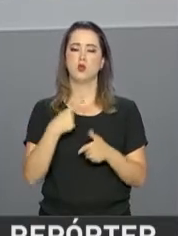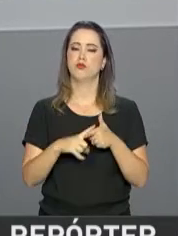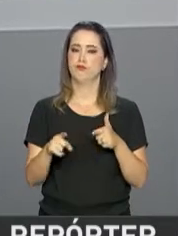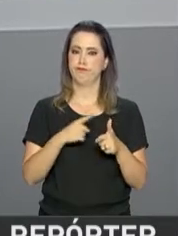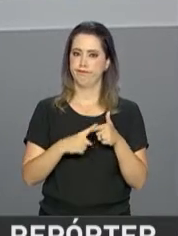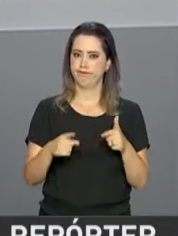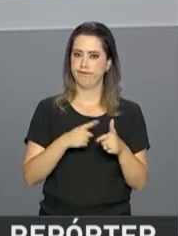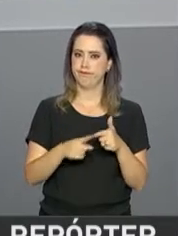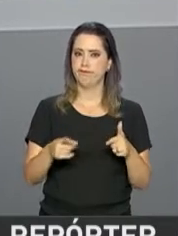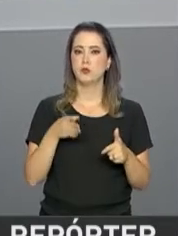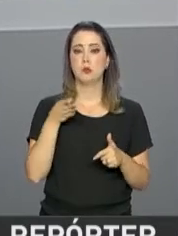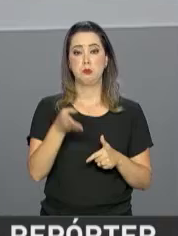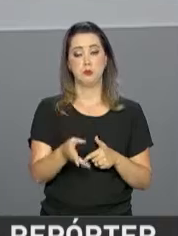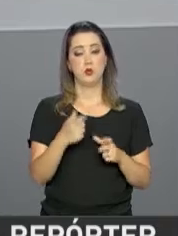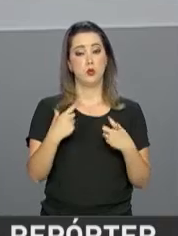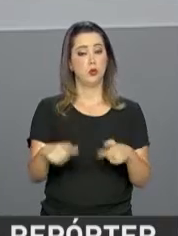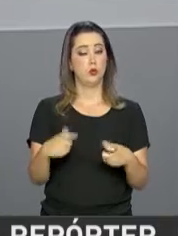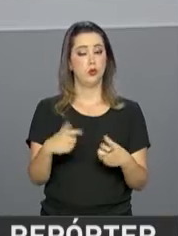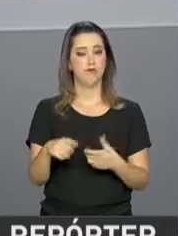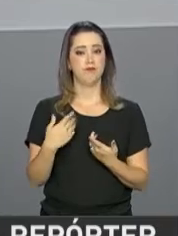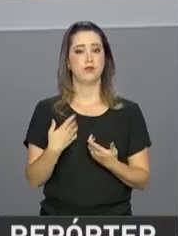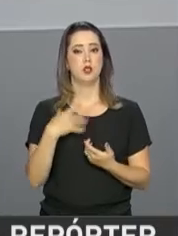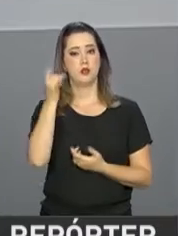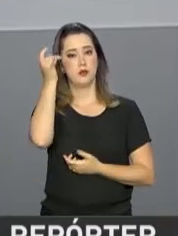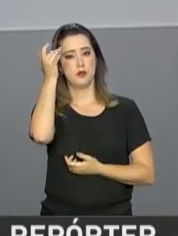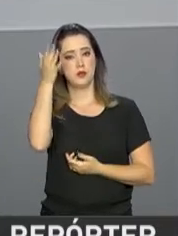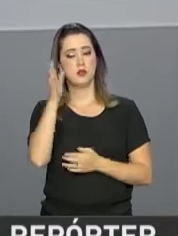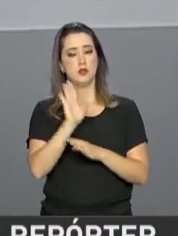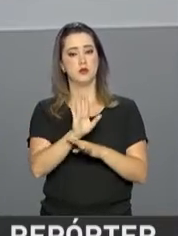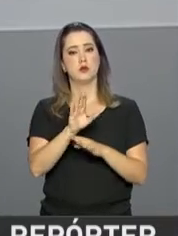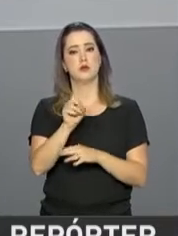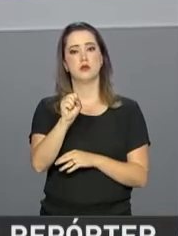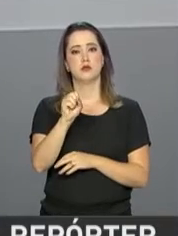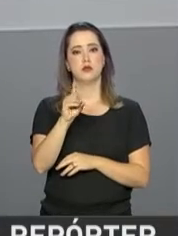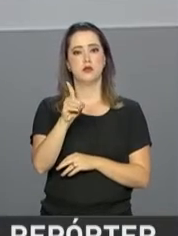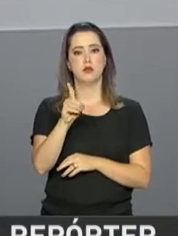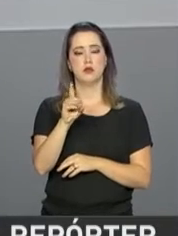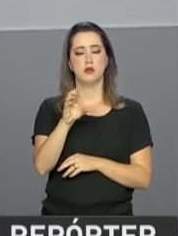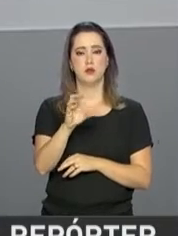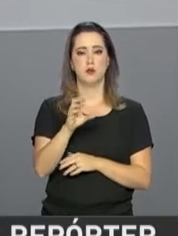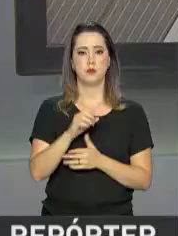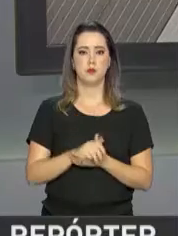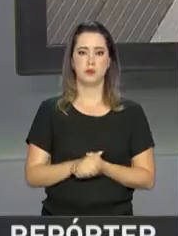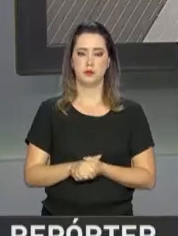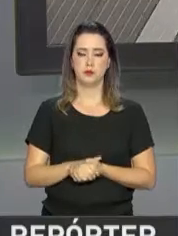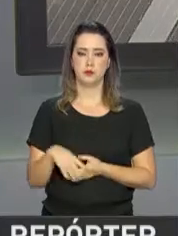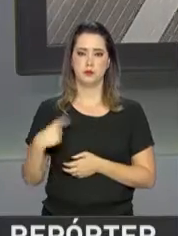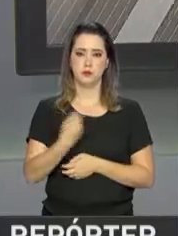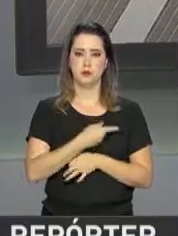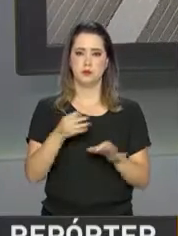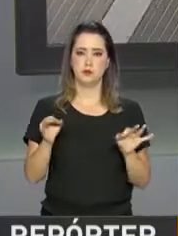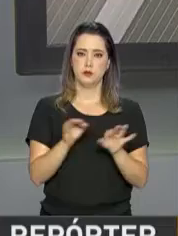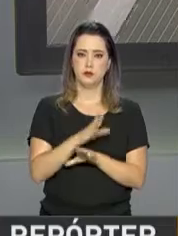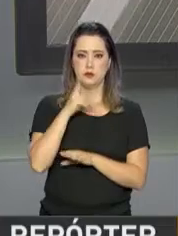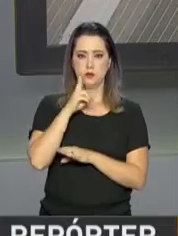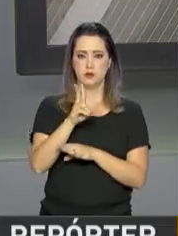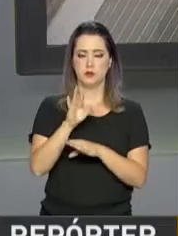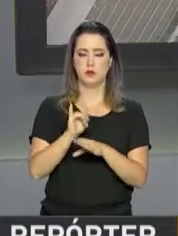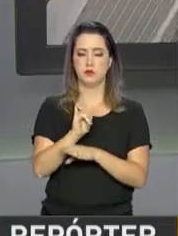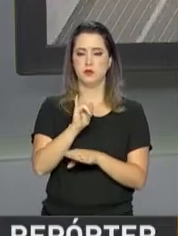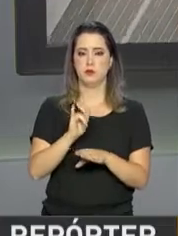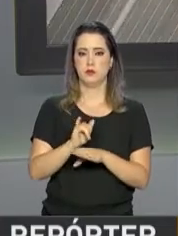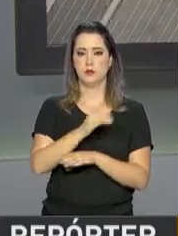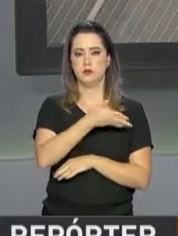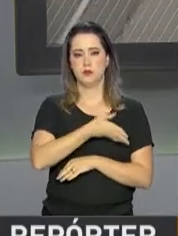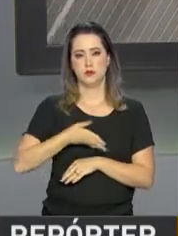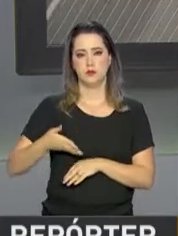de situação de emergência que deve ser facilitado com a ajuda da sedec nós ficamos por aqui pode rever